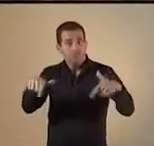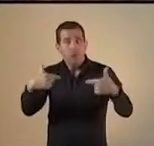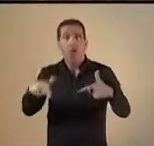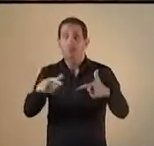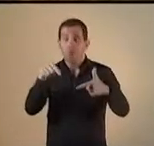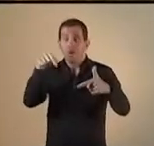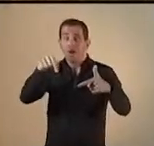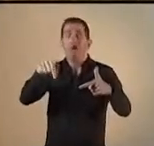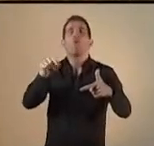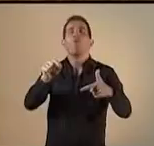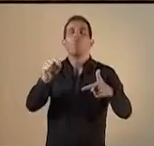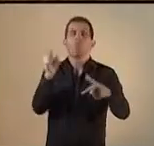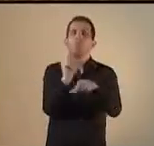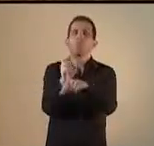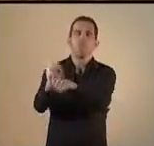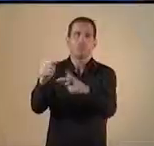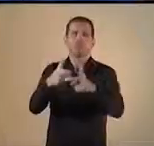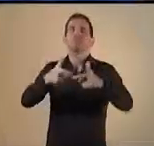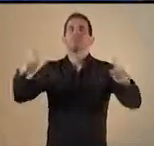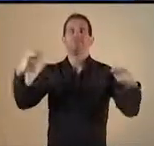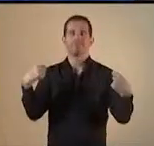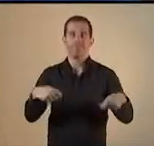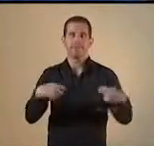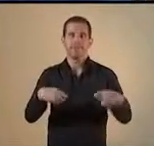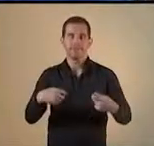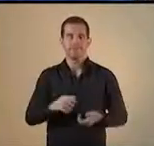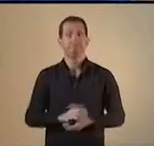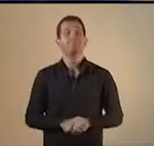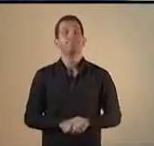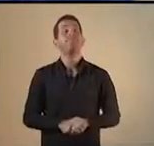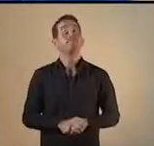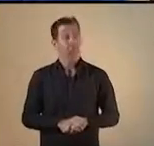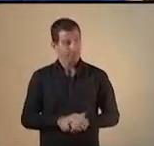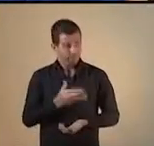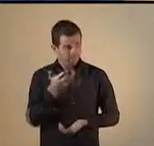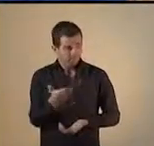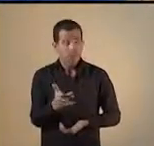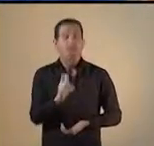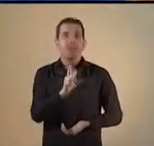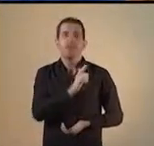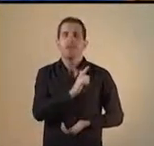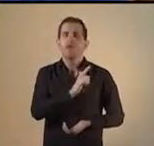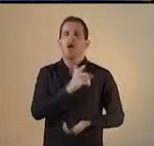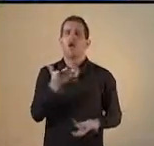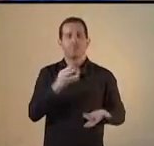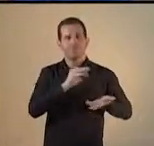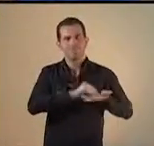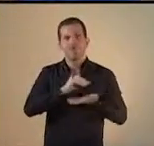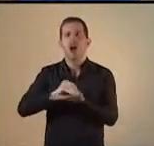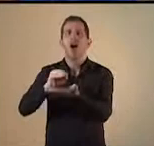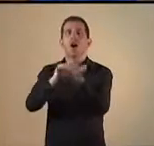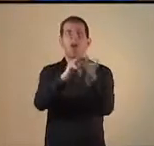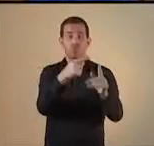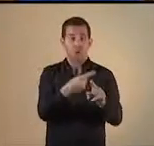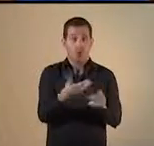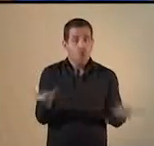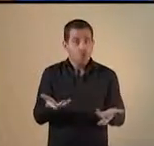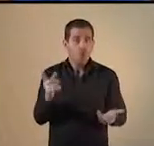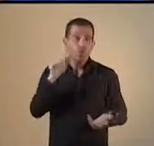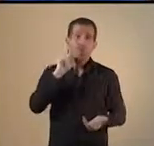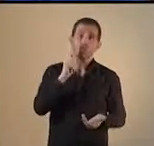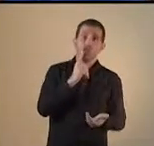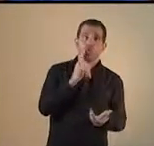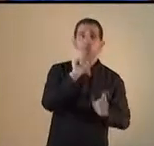de trabalho em constante expansão. De forma geral, há uma carência muito grande de intérpretes, né? Pois hoje os surdos estão